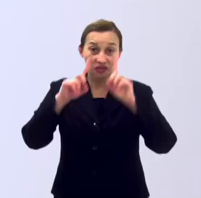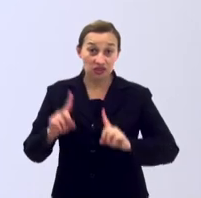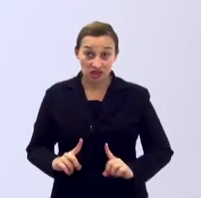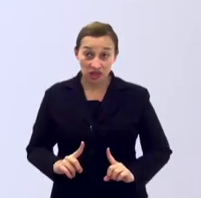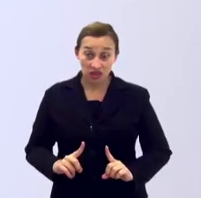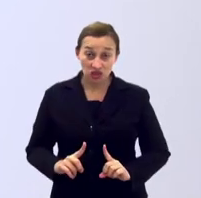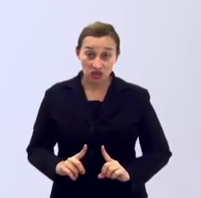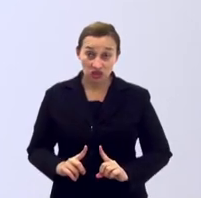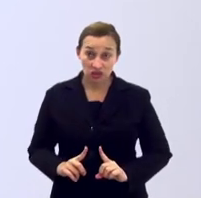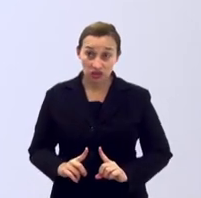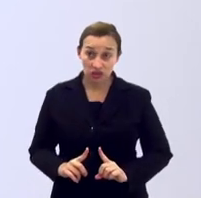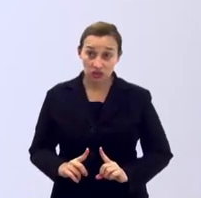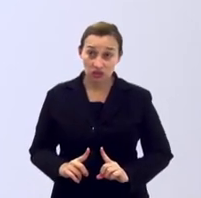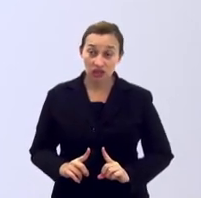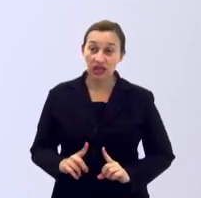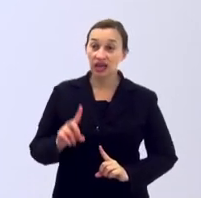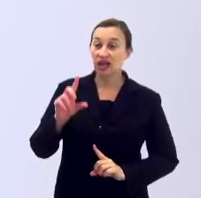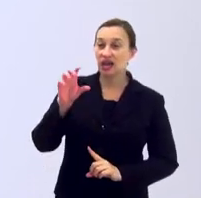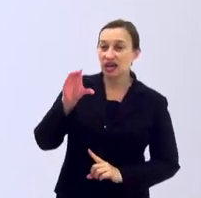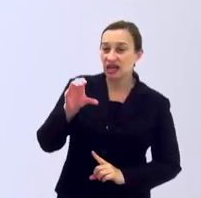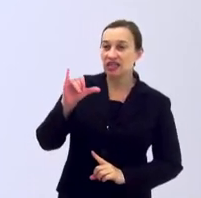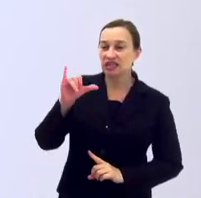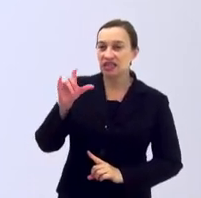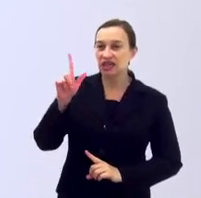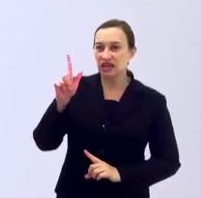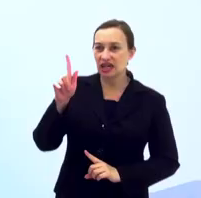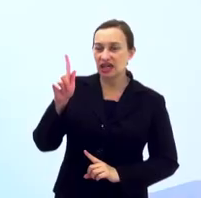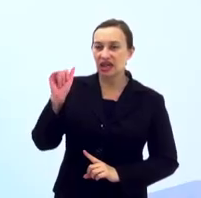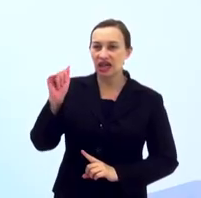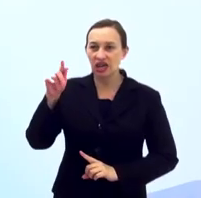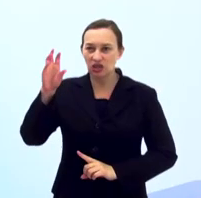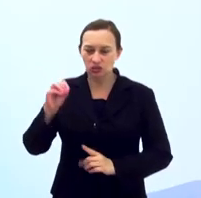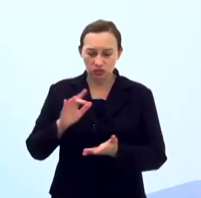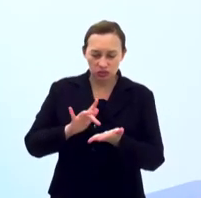deficientes físicos, ciganos,